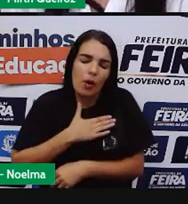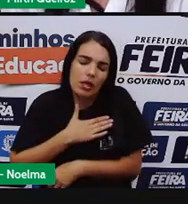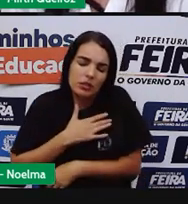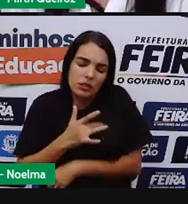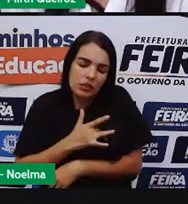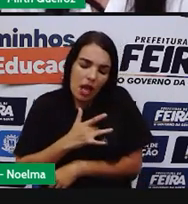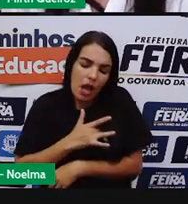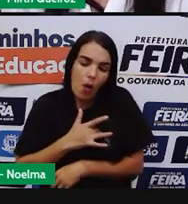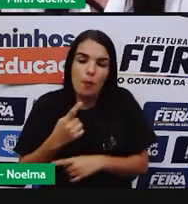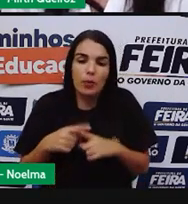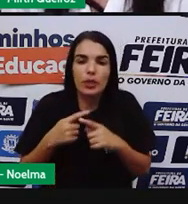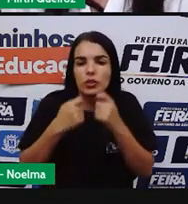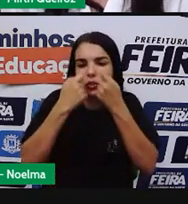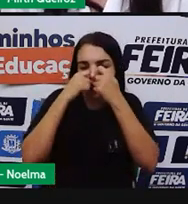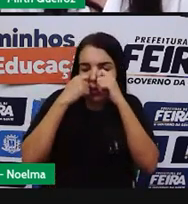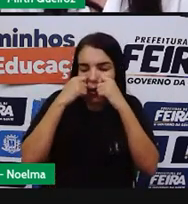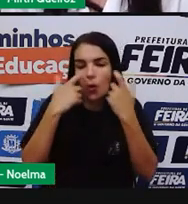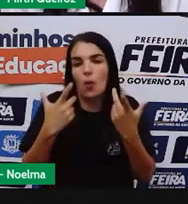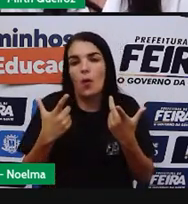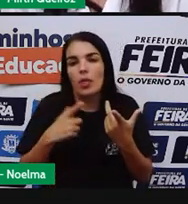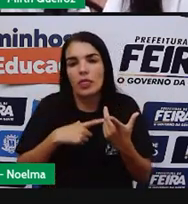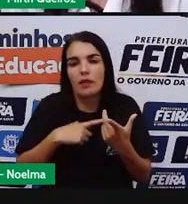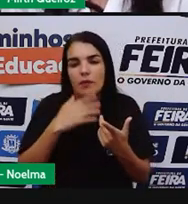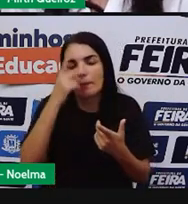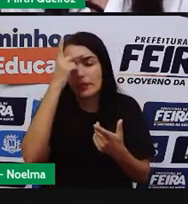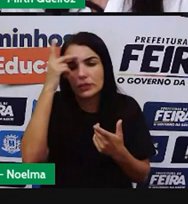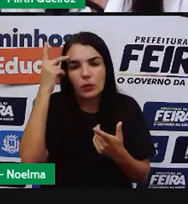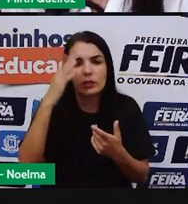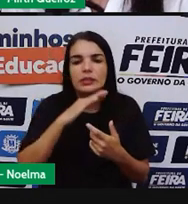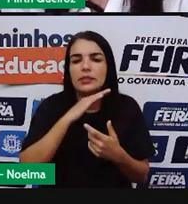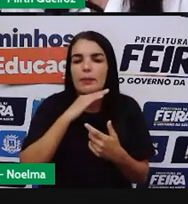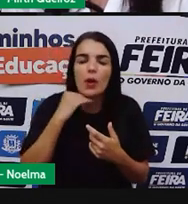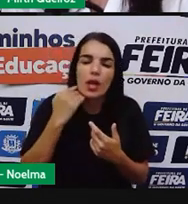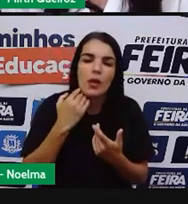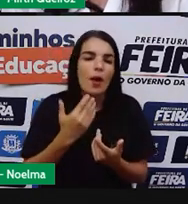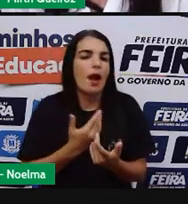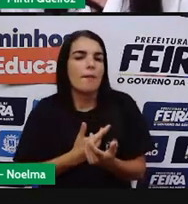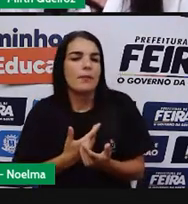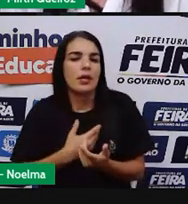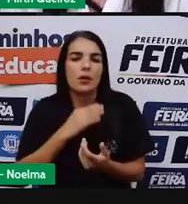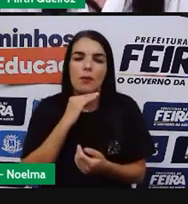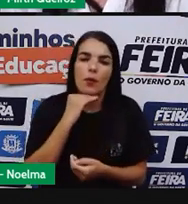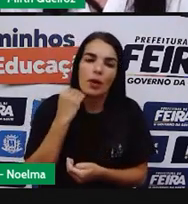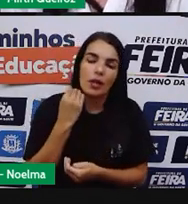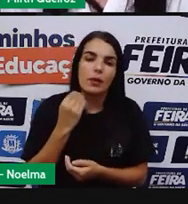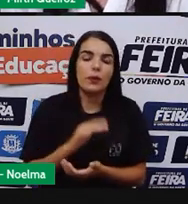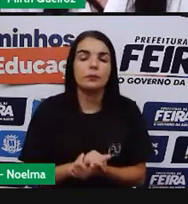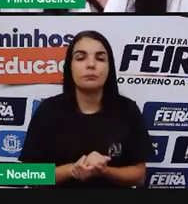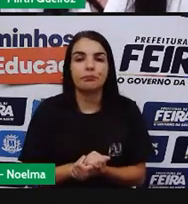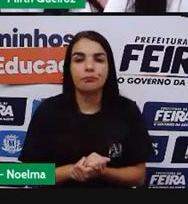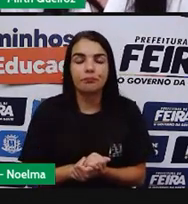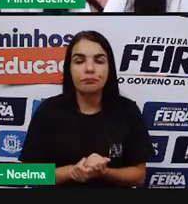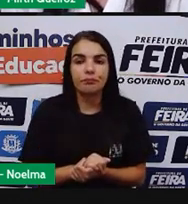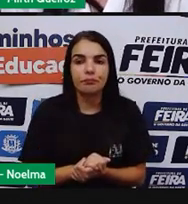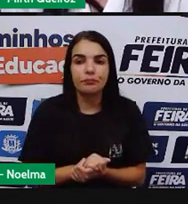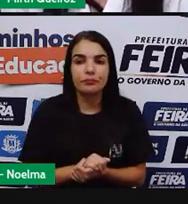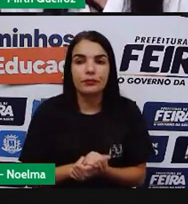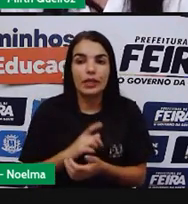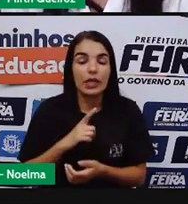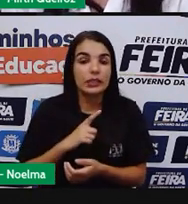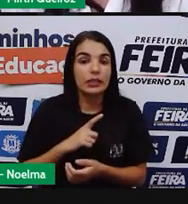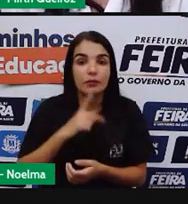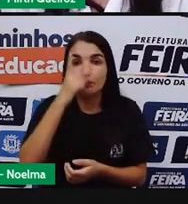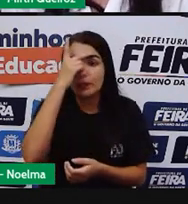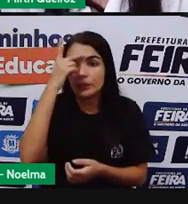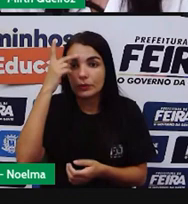em vocês também sofreram bastante com isso, familiares de vocês também sofreram com isso. Nós tivemos pessoas que tiveram crise de ansiedade